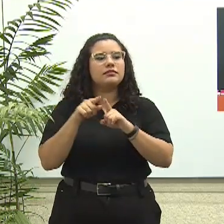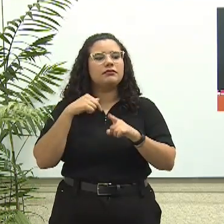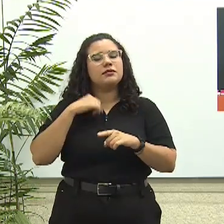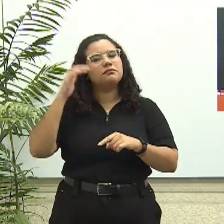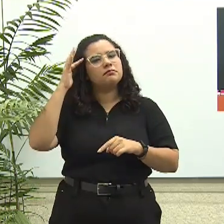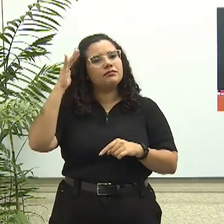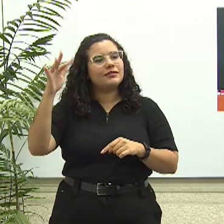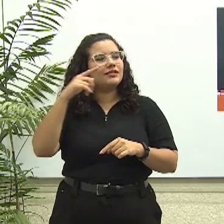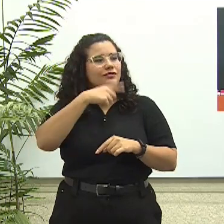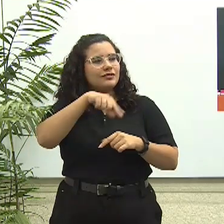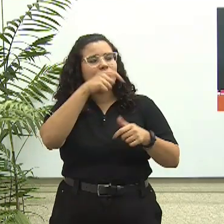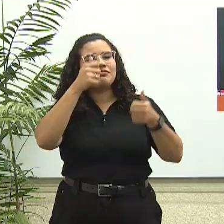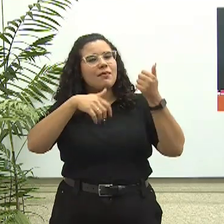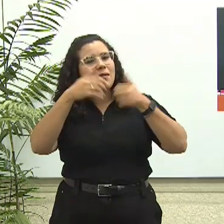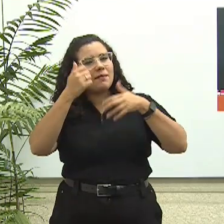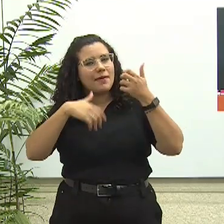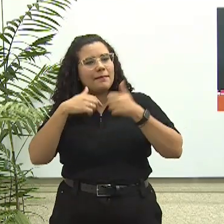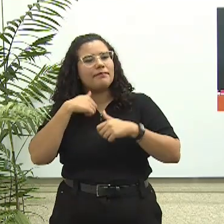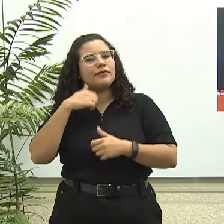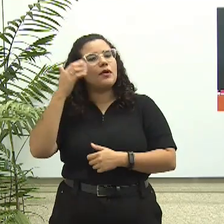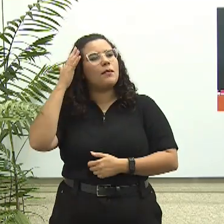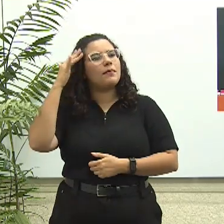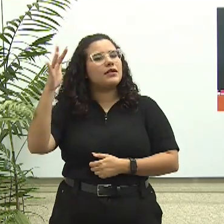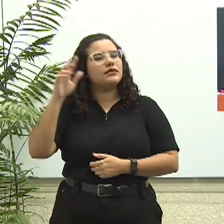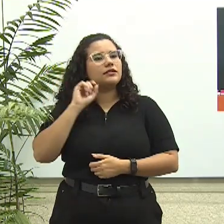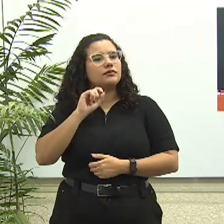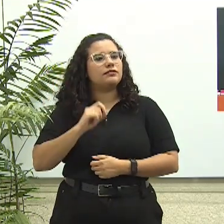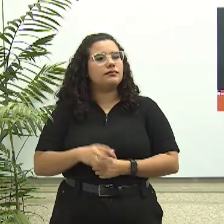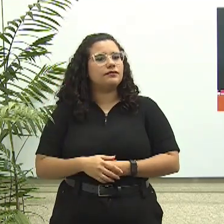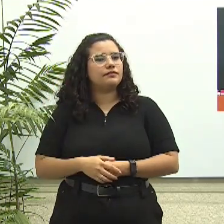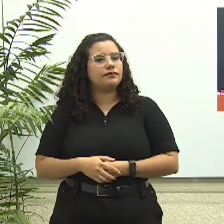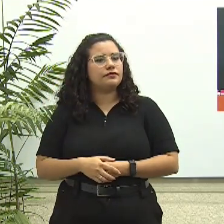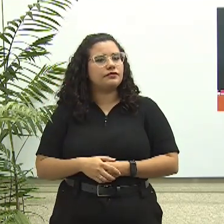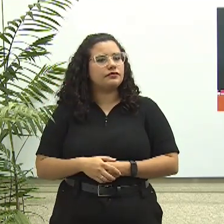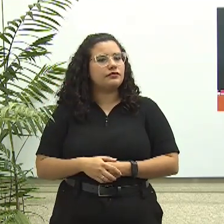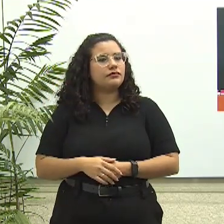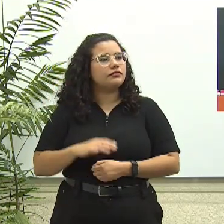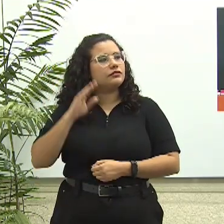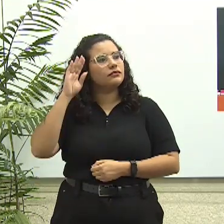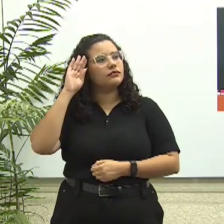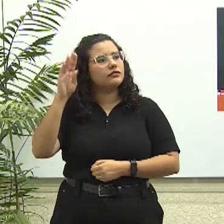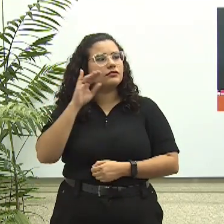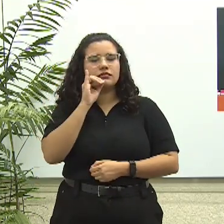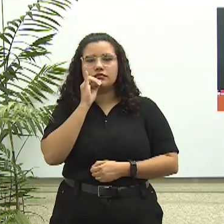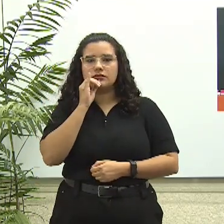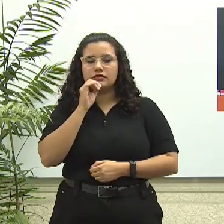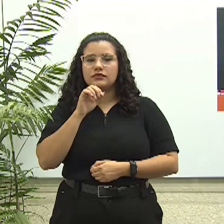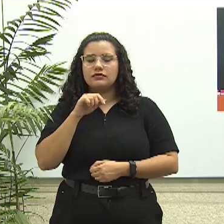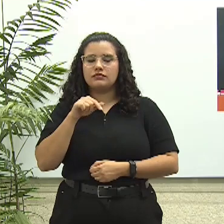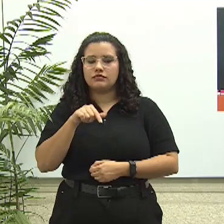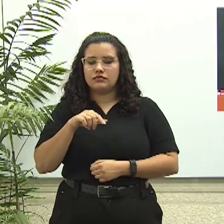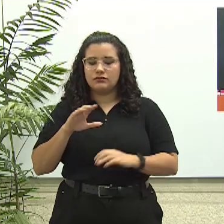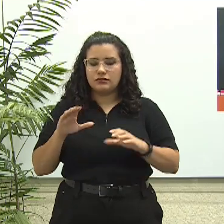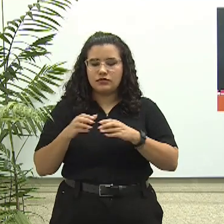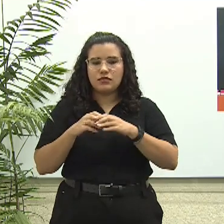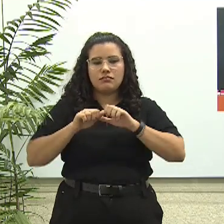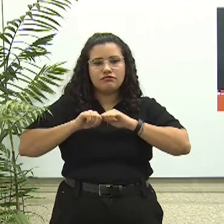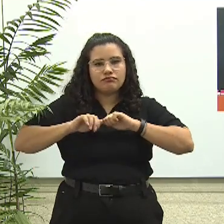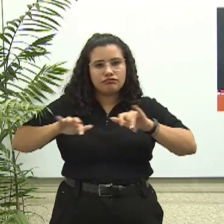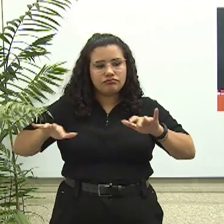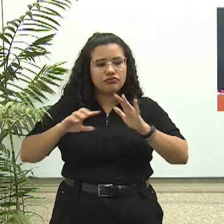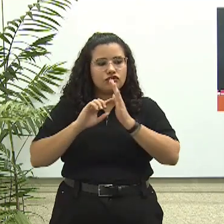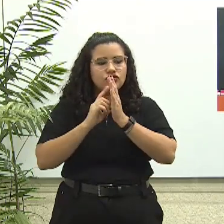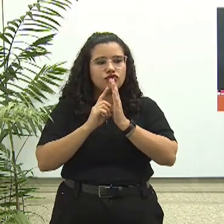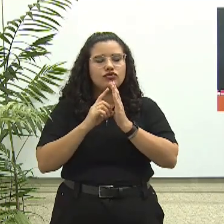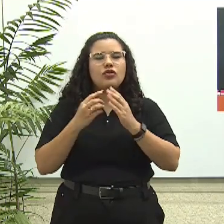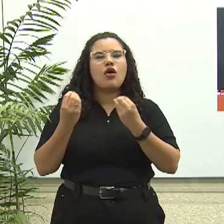Enquanto vocês estavam falando eh principalmente se na verdade esse colonialismo digital até que ponto ele